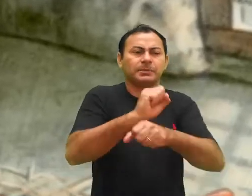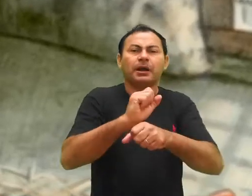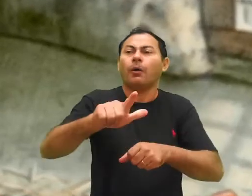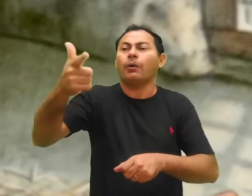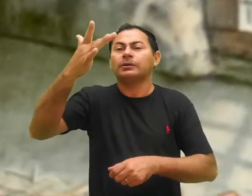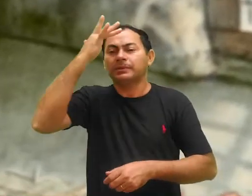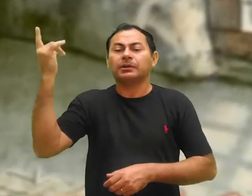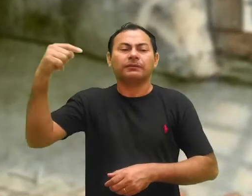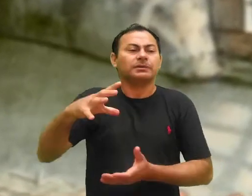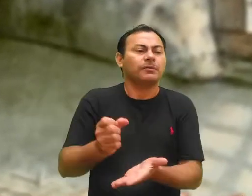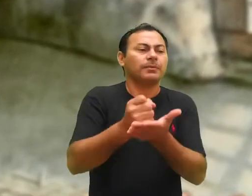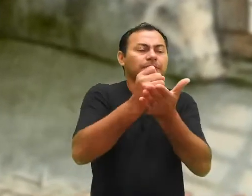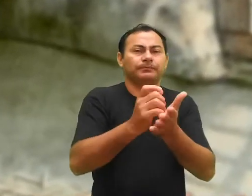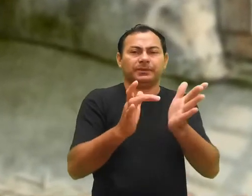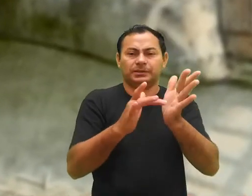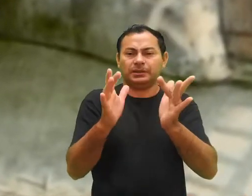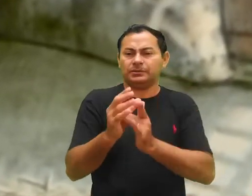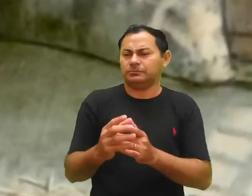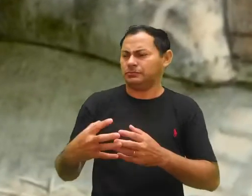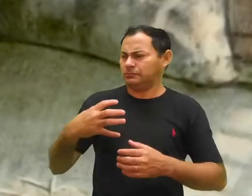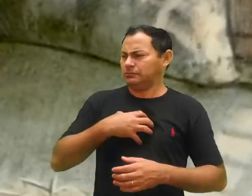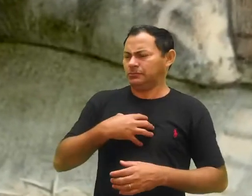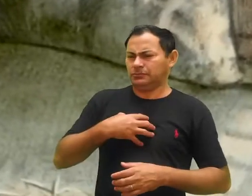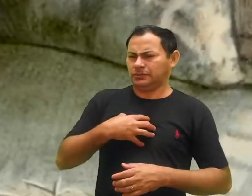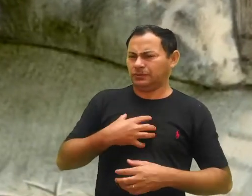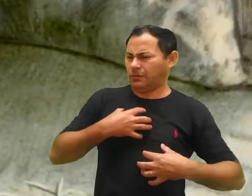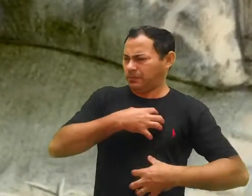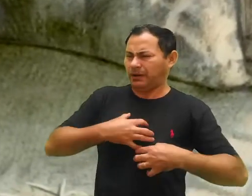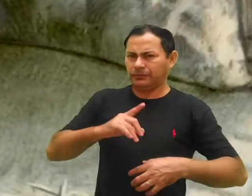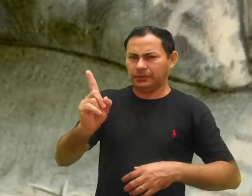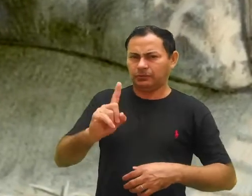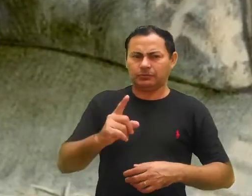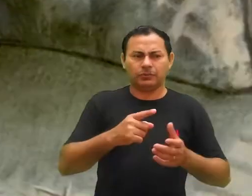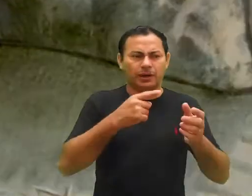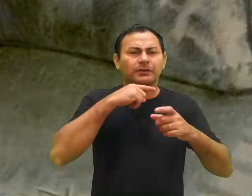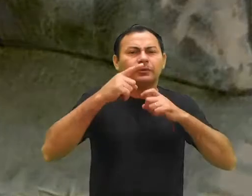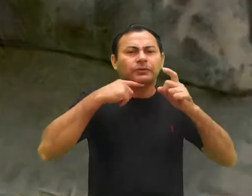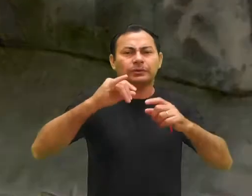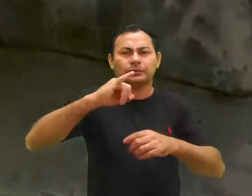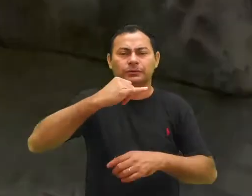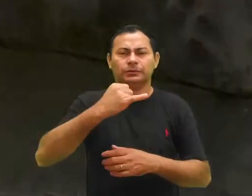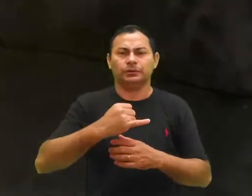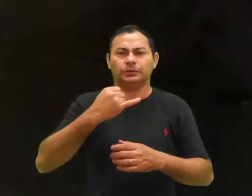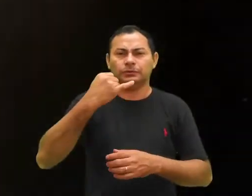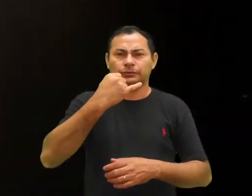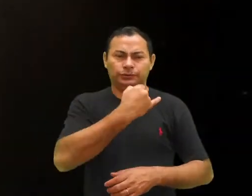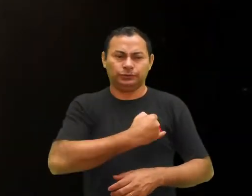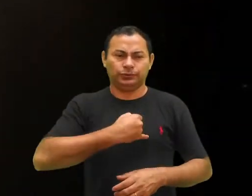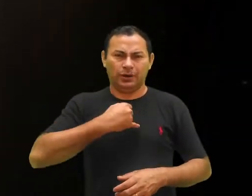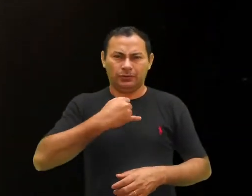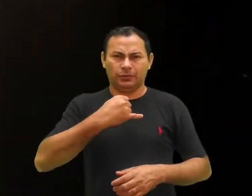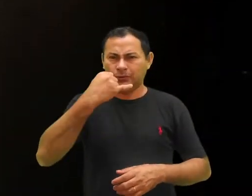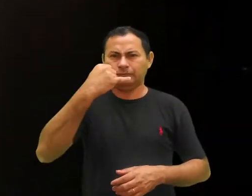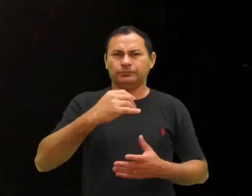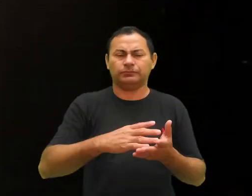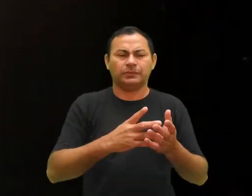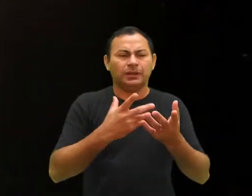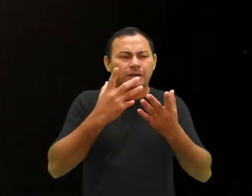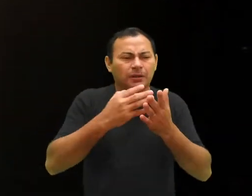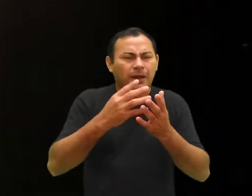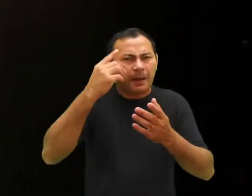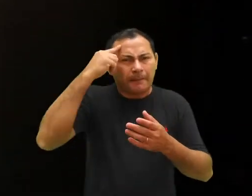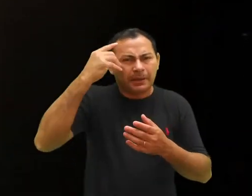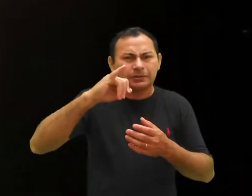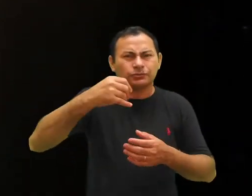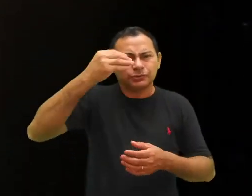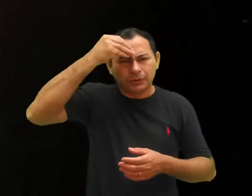de vir ou devemos esperar algum outro? Jesus não se ofendeu com a dúvida de João. Quando a pessoa está presa numa masmorra por